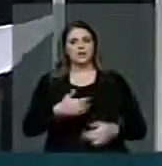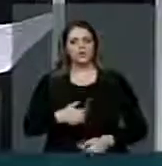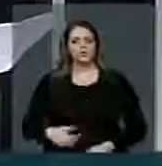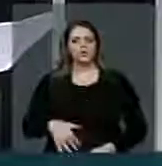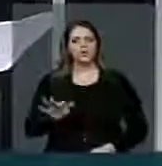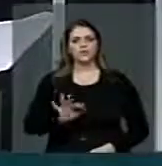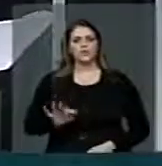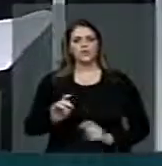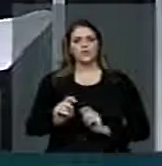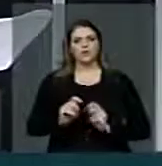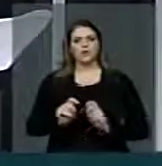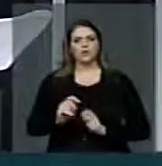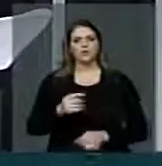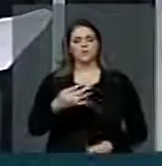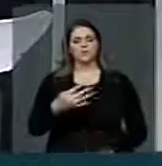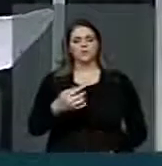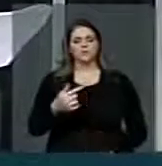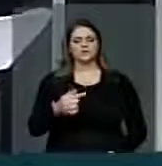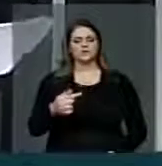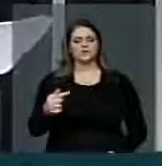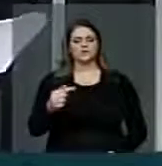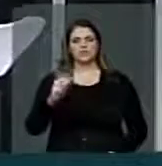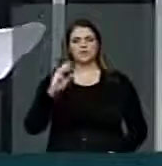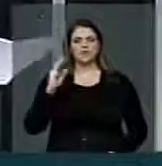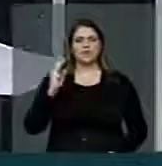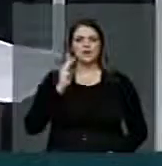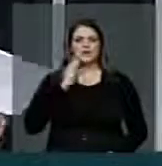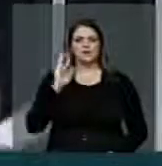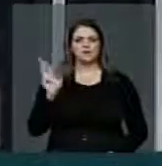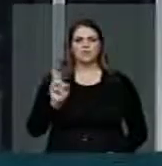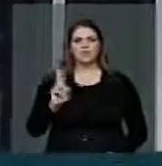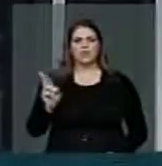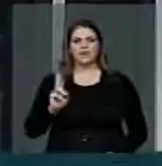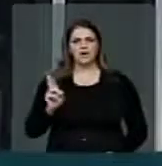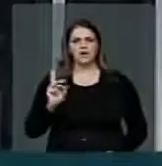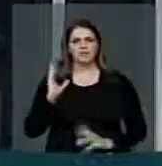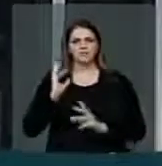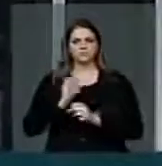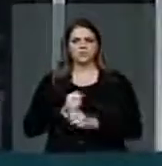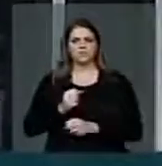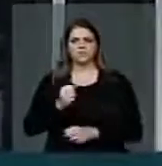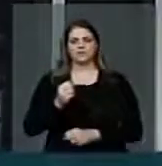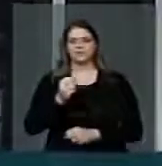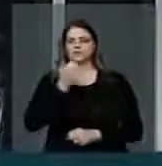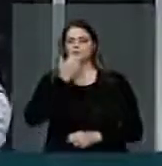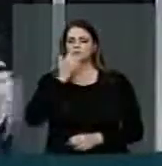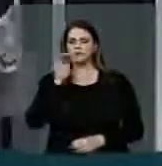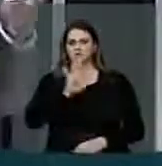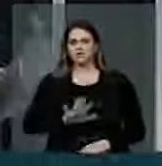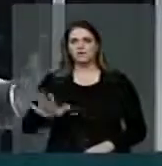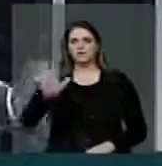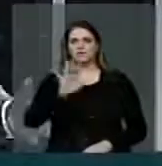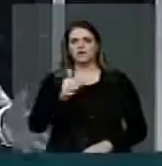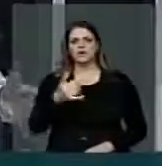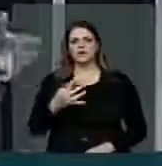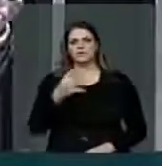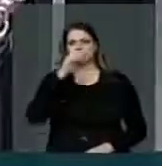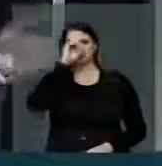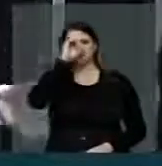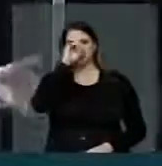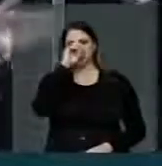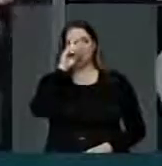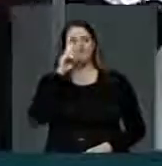economizou 477 milhões de reais nesses 14 hospitais que foram comprados. Isso para dar uma dimensão